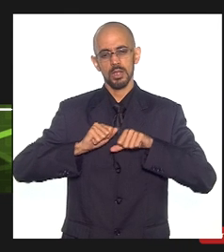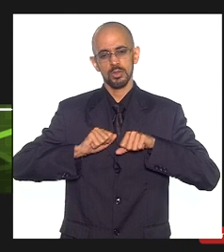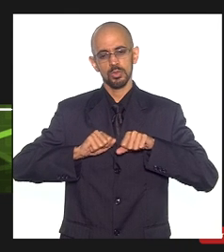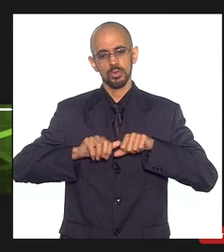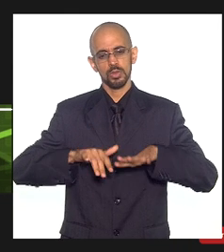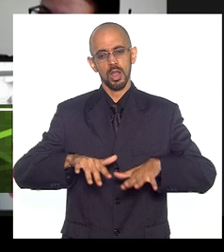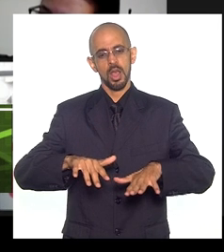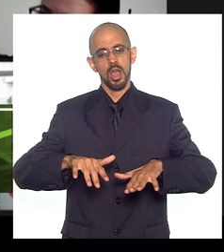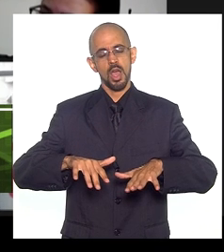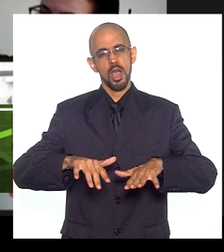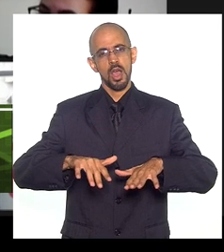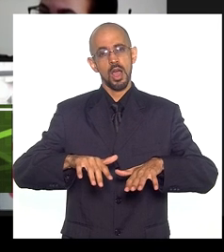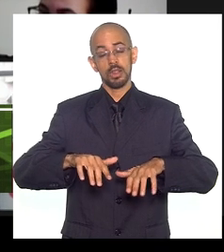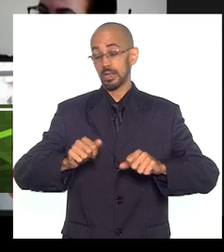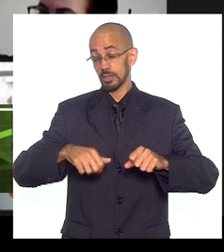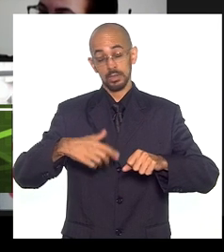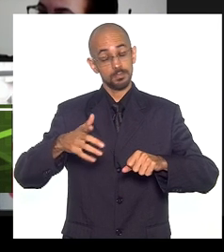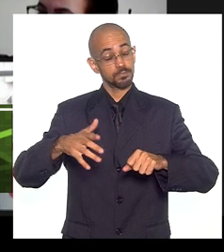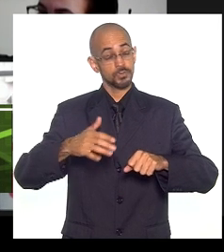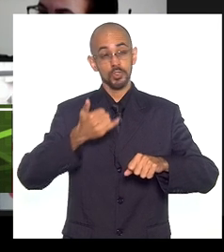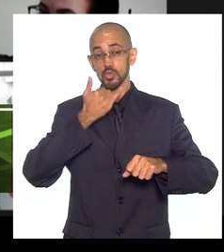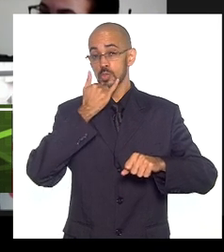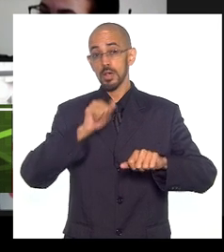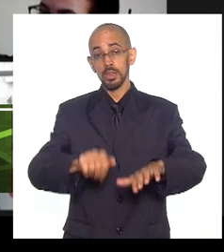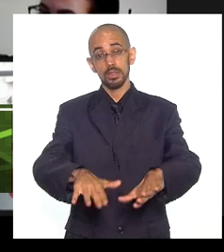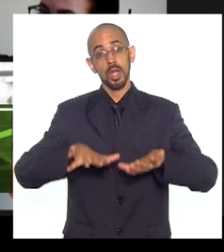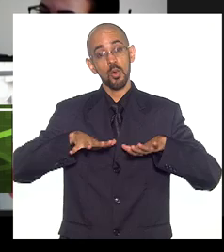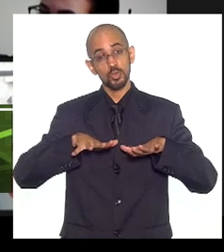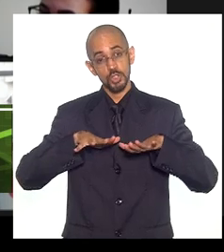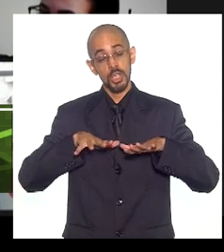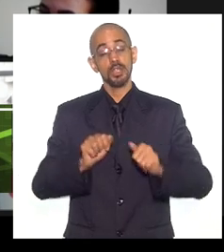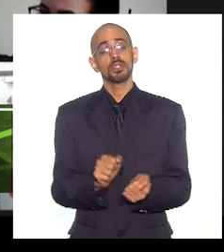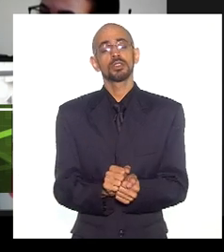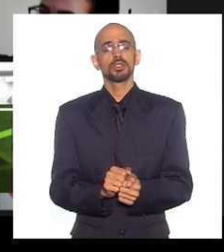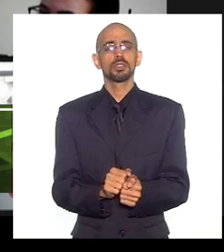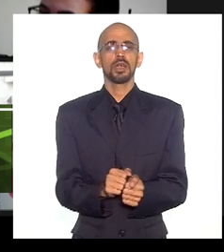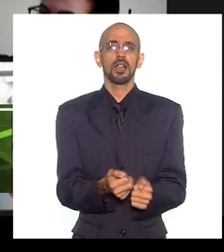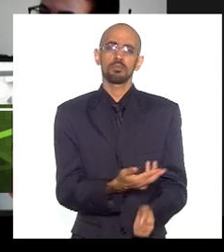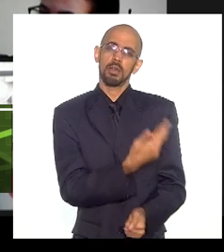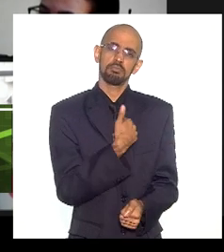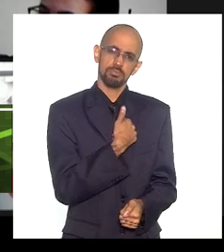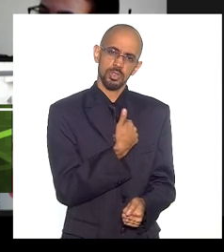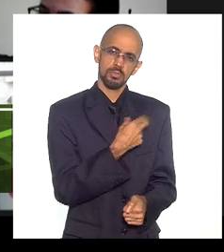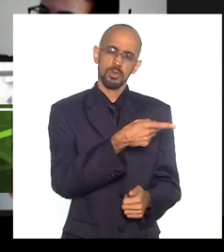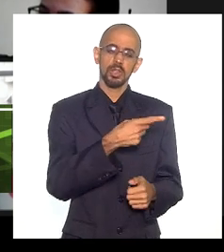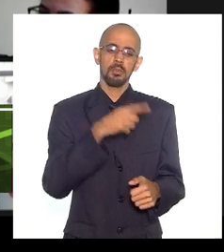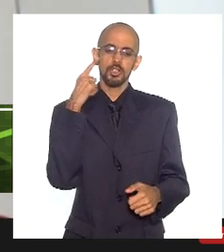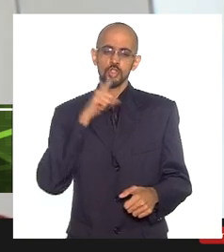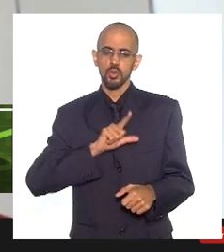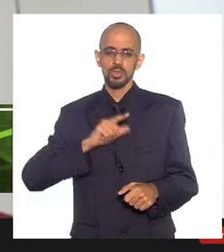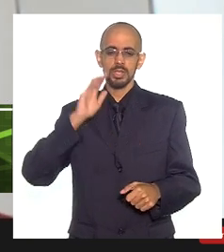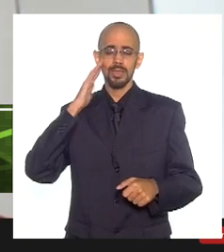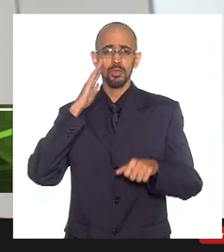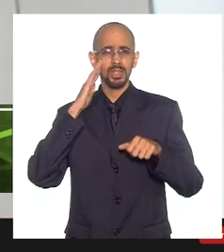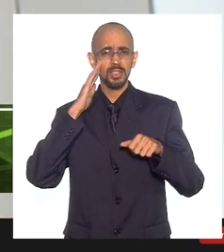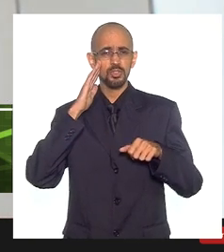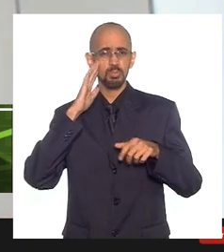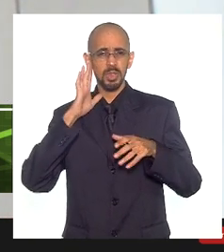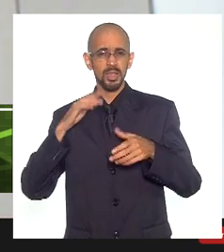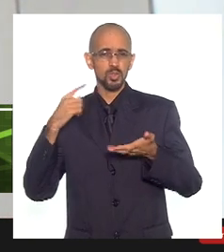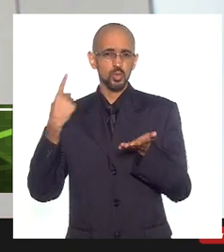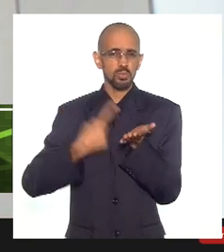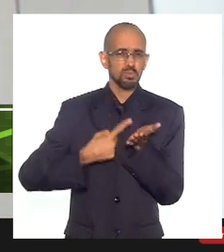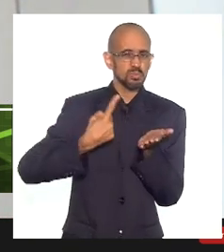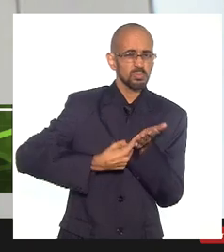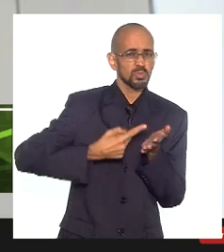sair daqui com os caminhos para uma UERJ cada vez mais forte, cada vez mais firme, cada vez mais capaz de superar